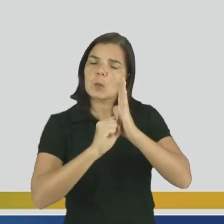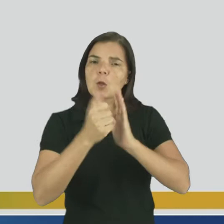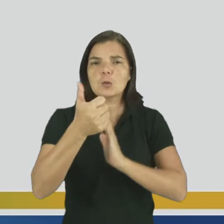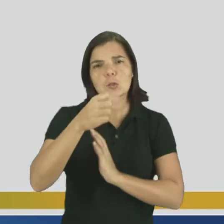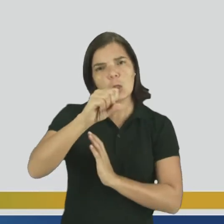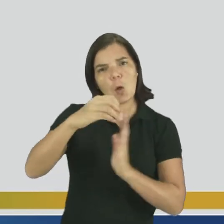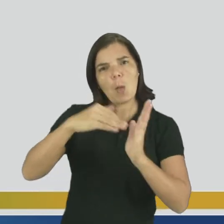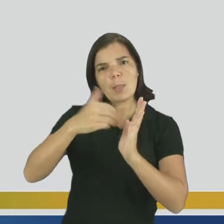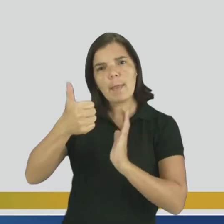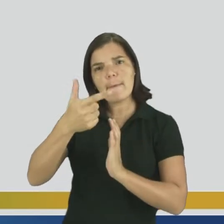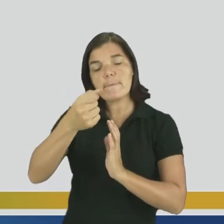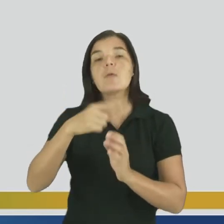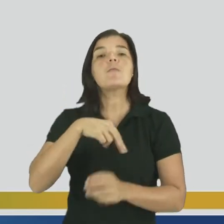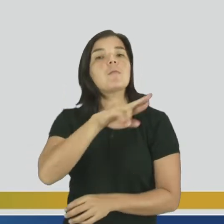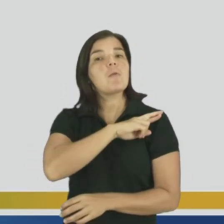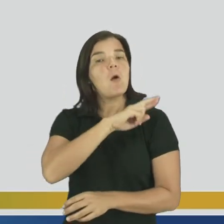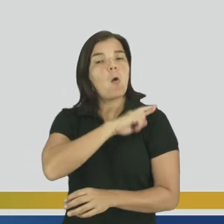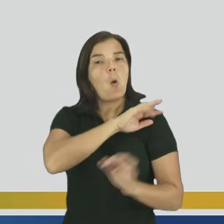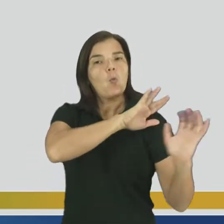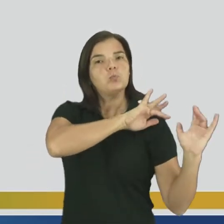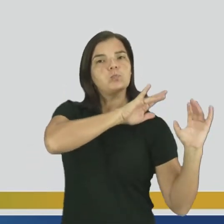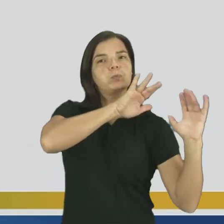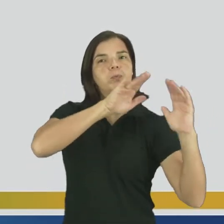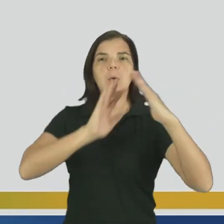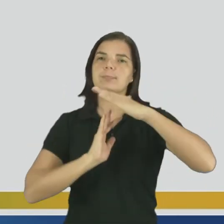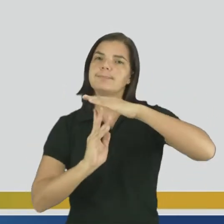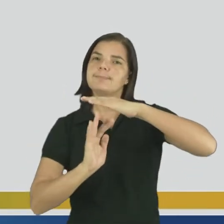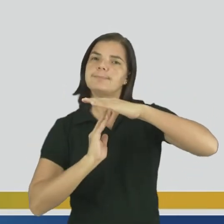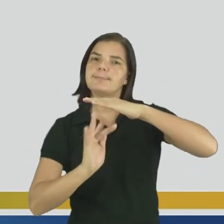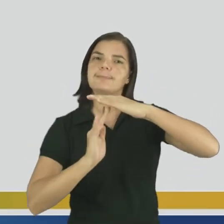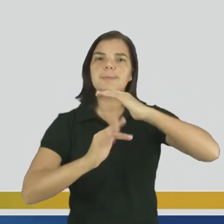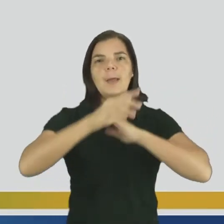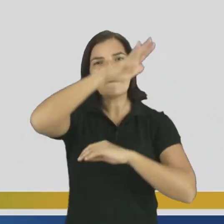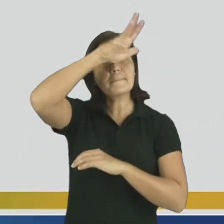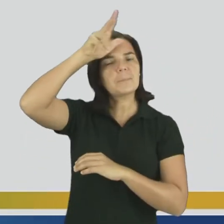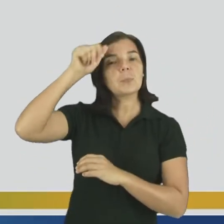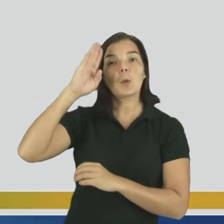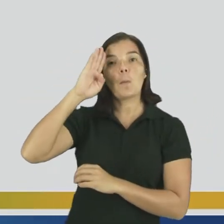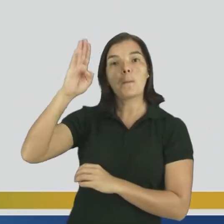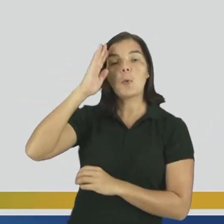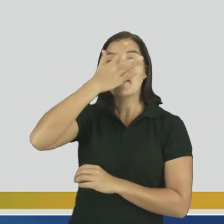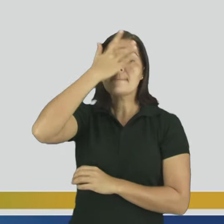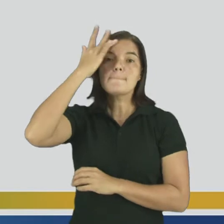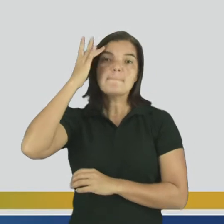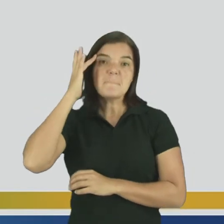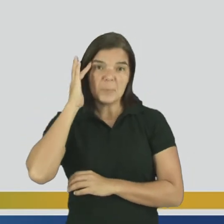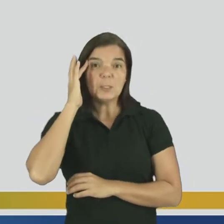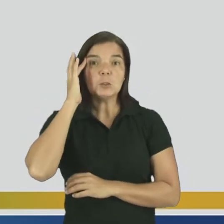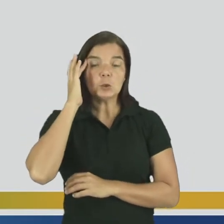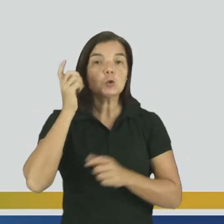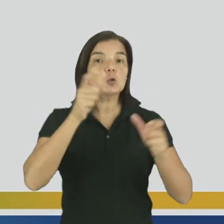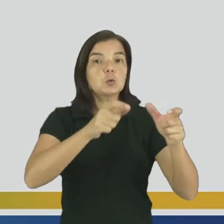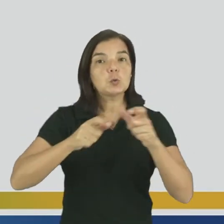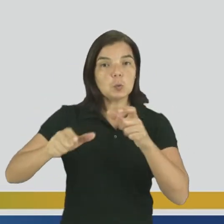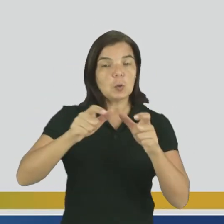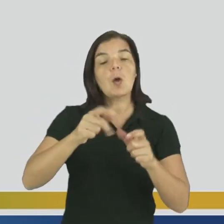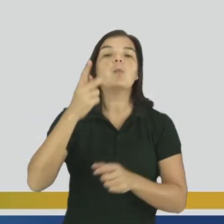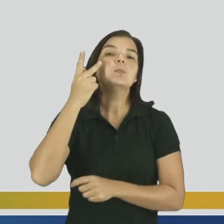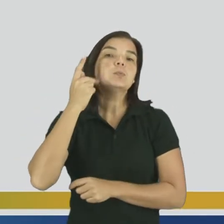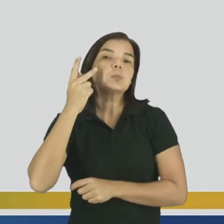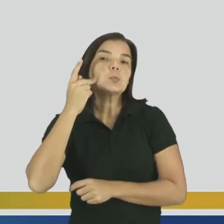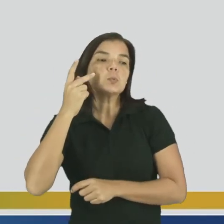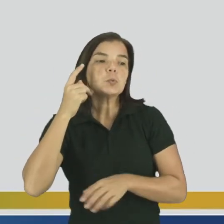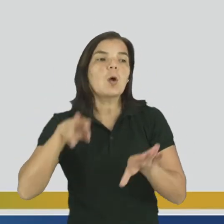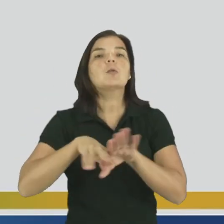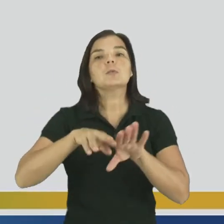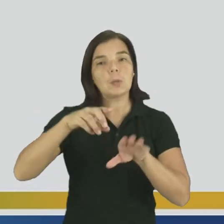XX, e ele é responsável por um enorme fluxo migratório para a região amazônica, né? Ou seja, principalmente muitas pessoas da região do Nordeste, principalmente do